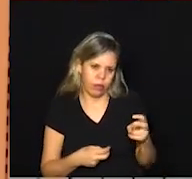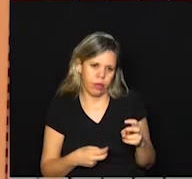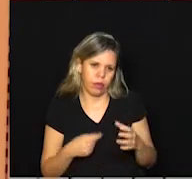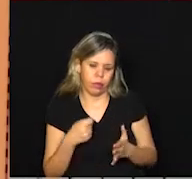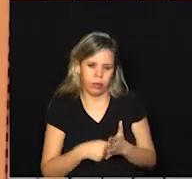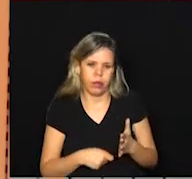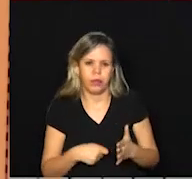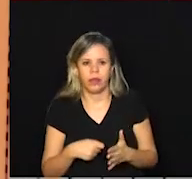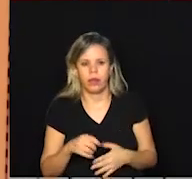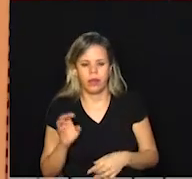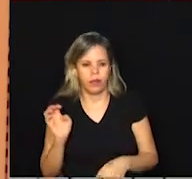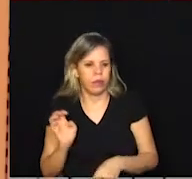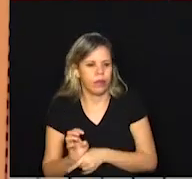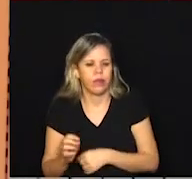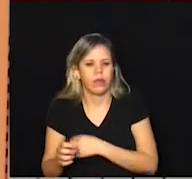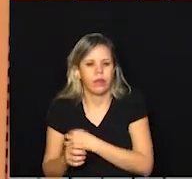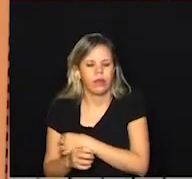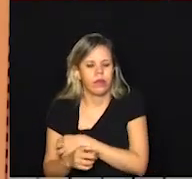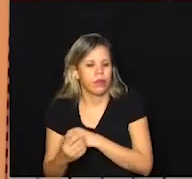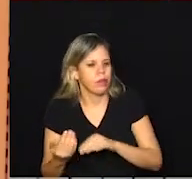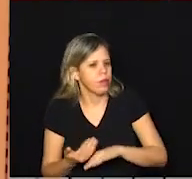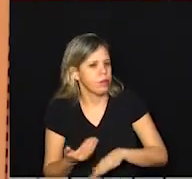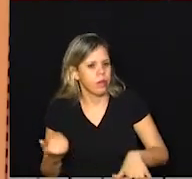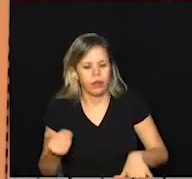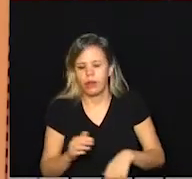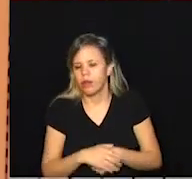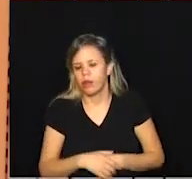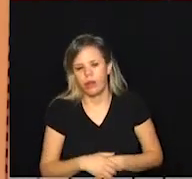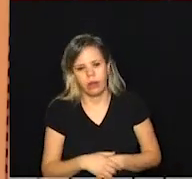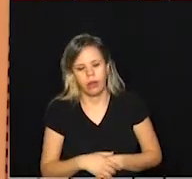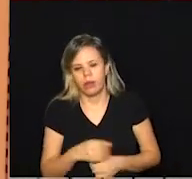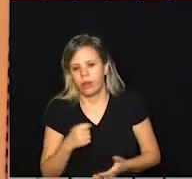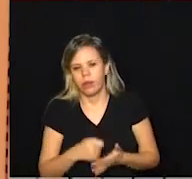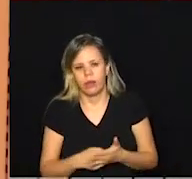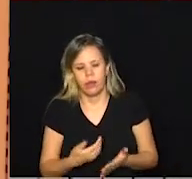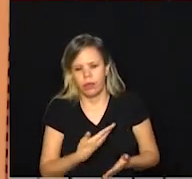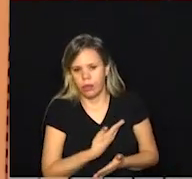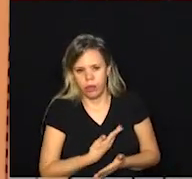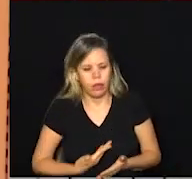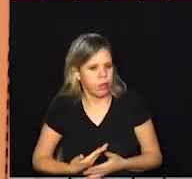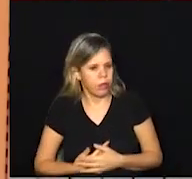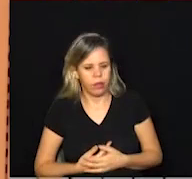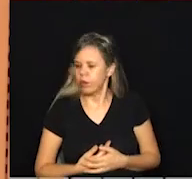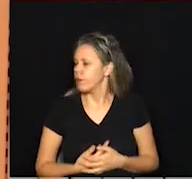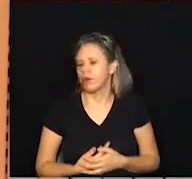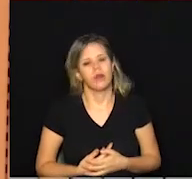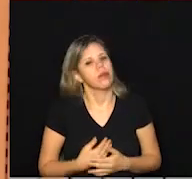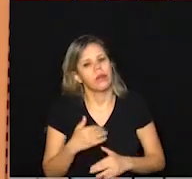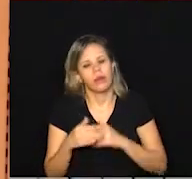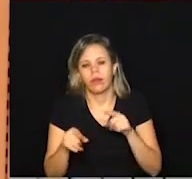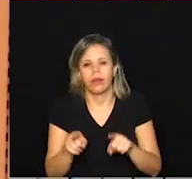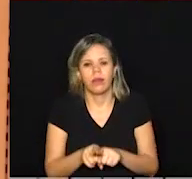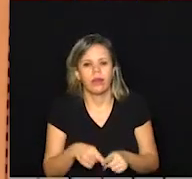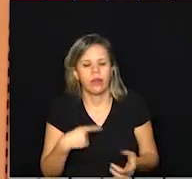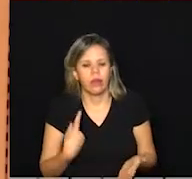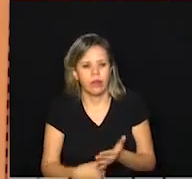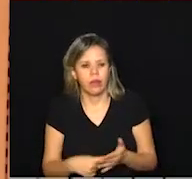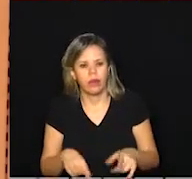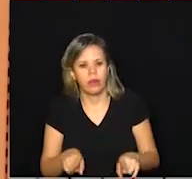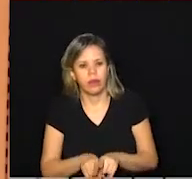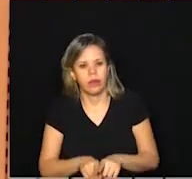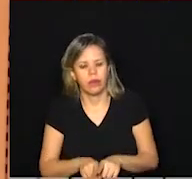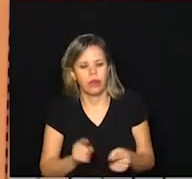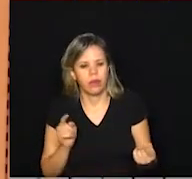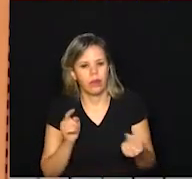campo de políticas de estado né não isoladas em políticas de governo só Além disso já nos comprometer